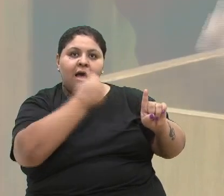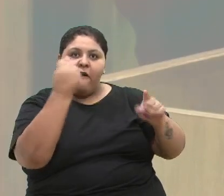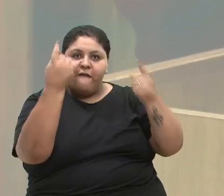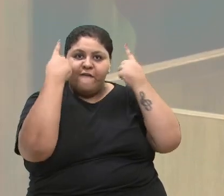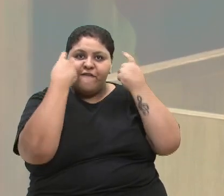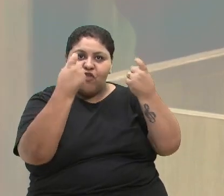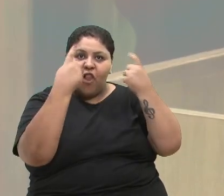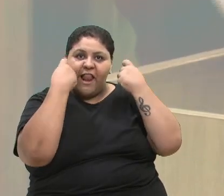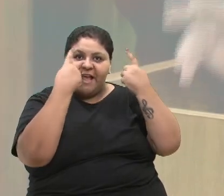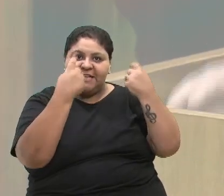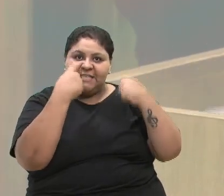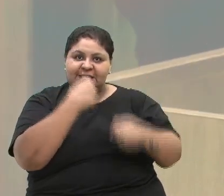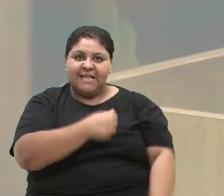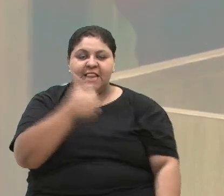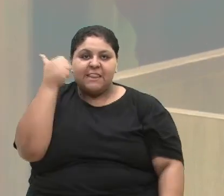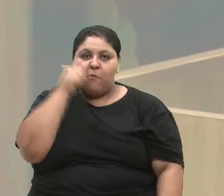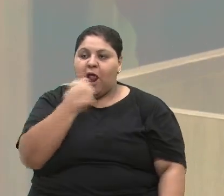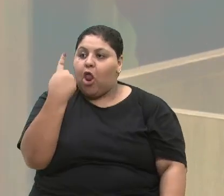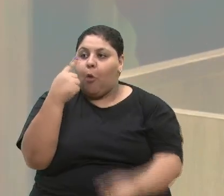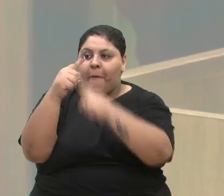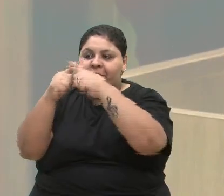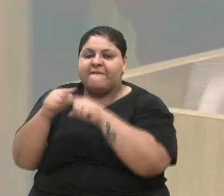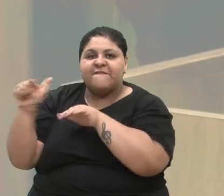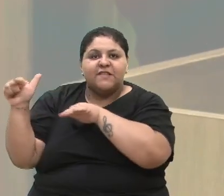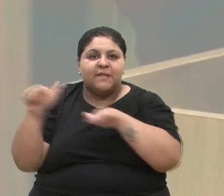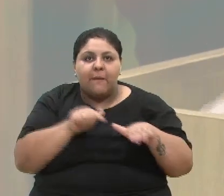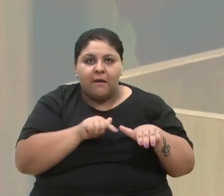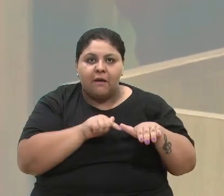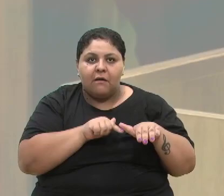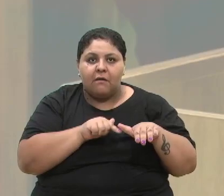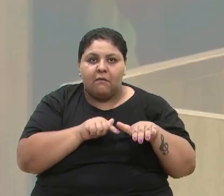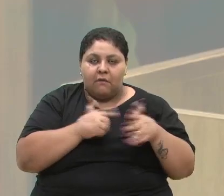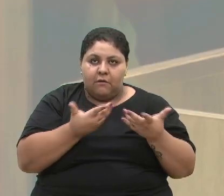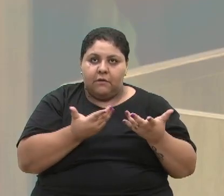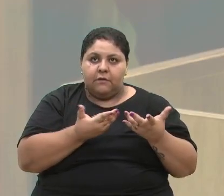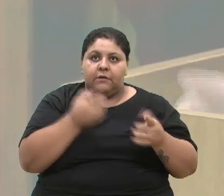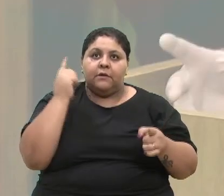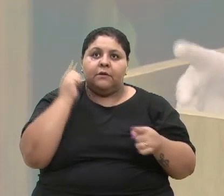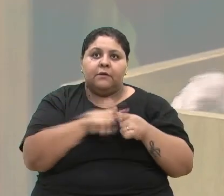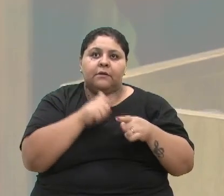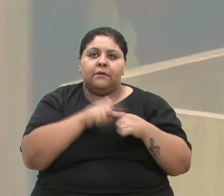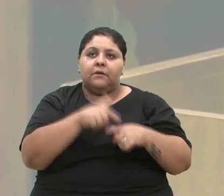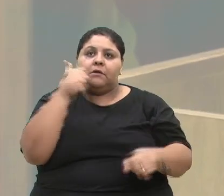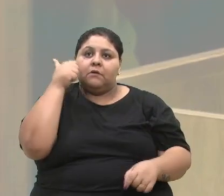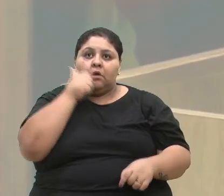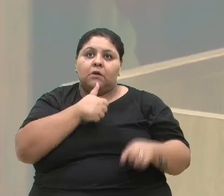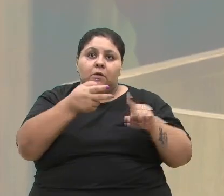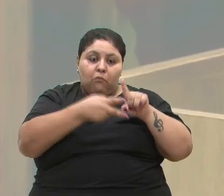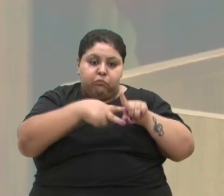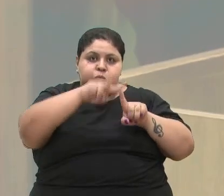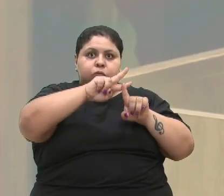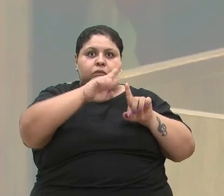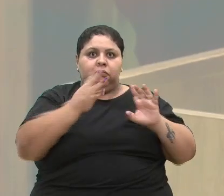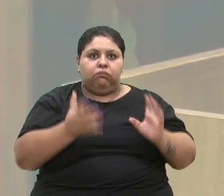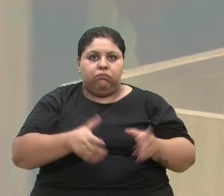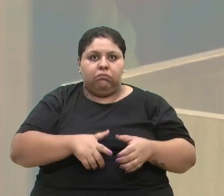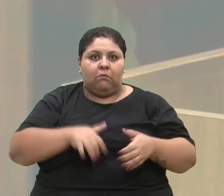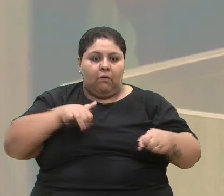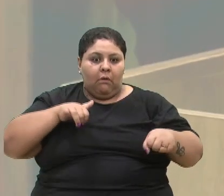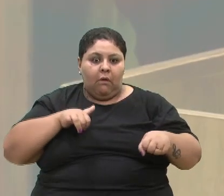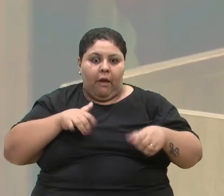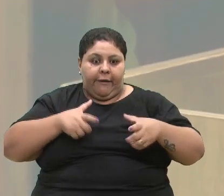Não vou fazer nome, Deus o livre, né? Mas apanha uma vez por semana. Porque a mulher é o dobro que ele. É o dobro,